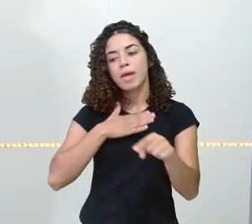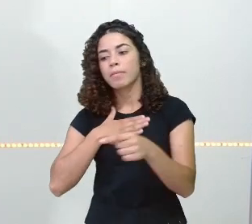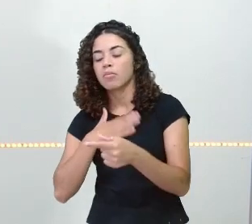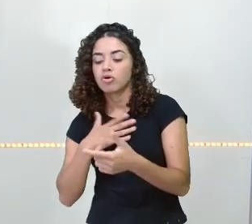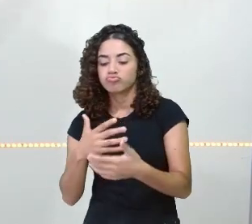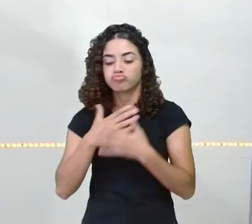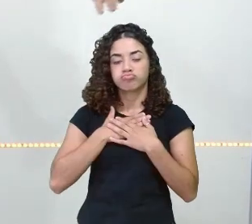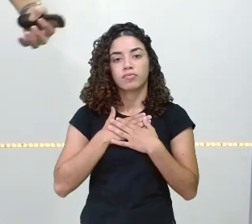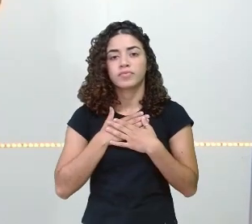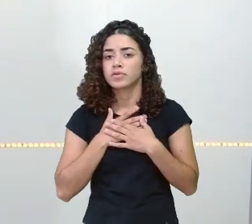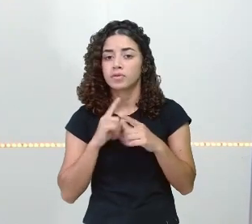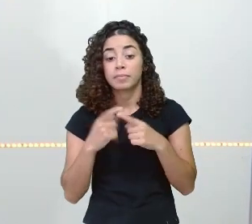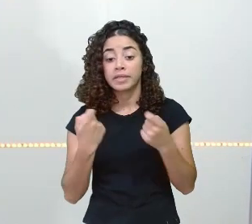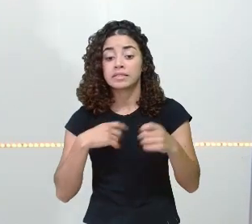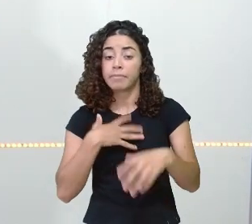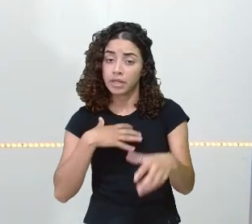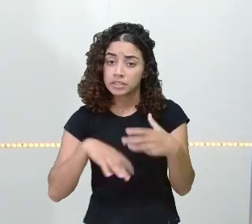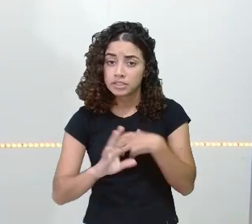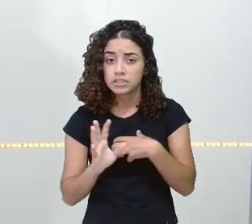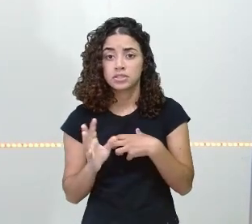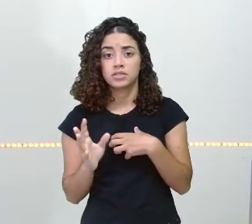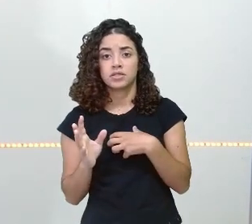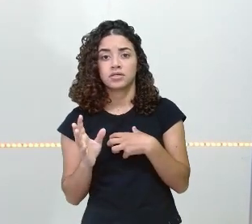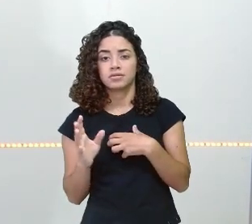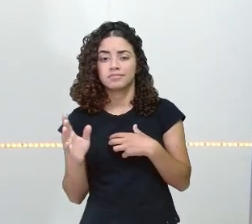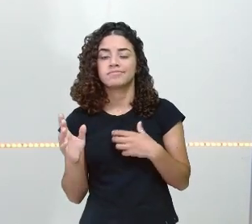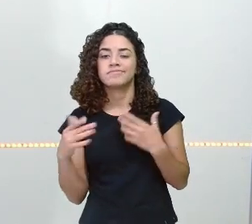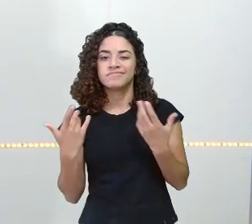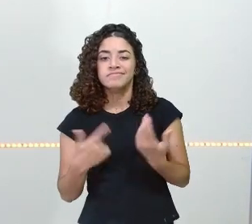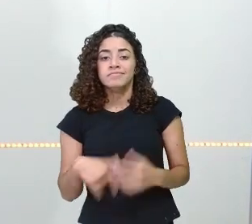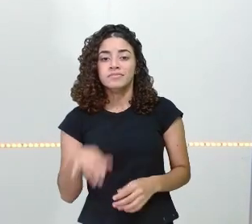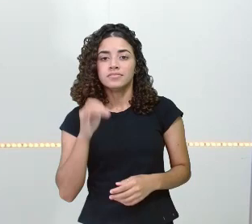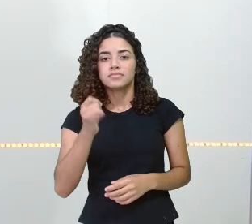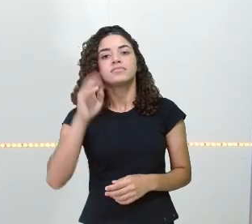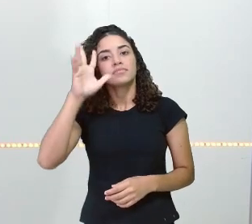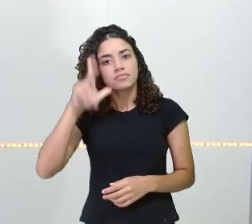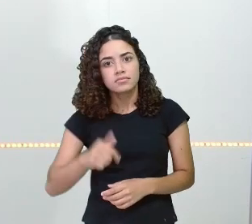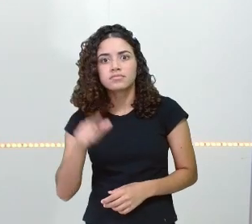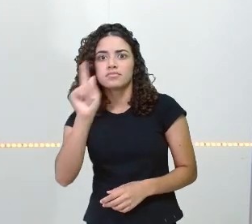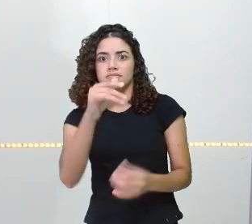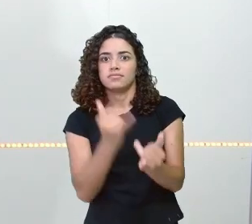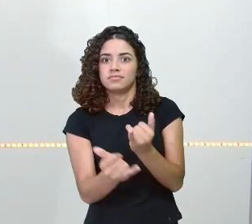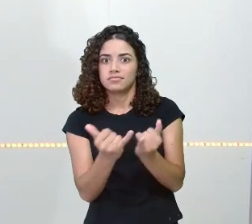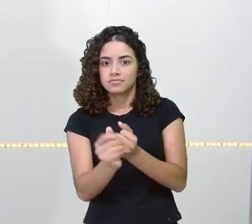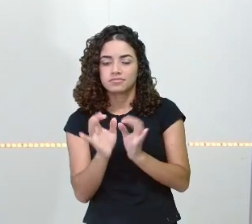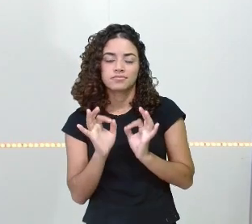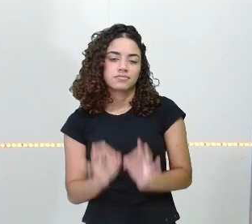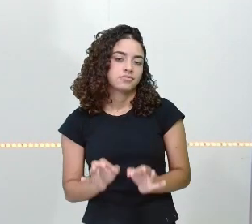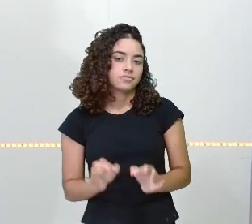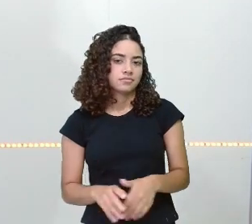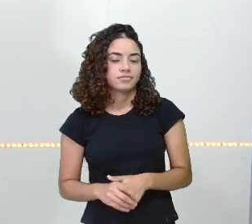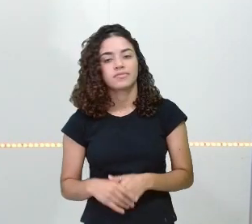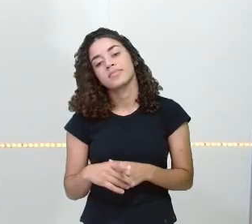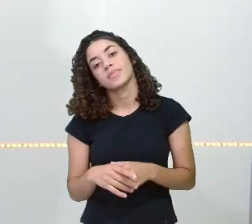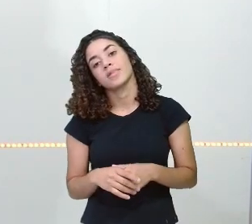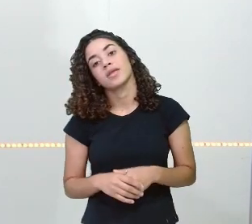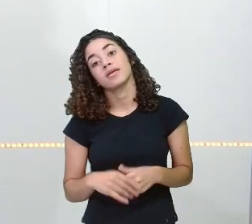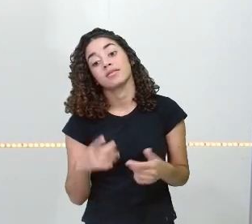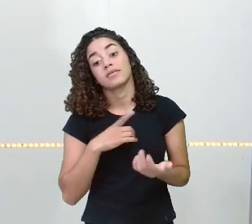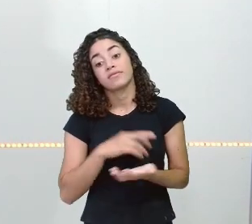ter empatia pelo meu próximo. Então, os contos africanos têm muito disso, tá certo? Trazem